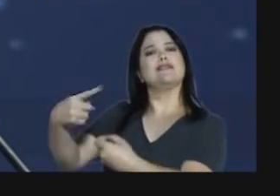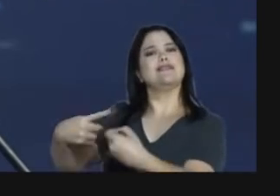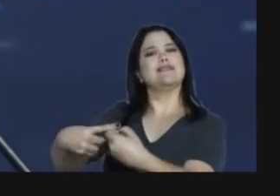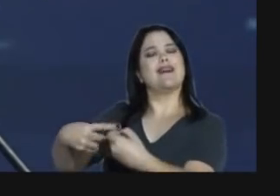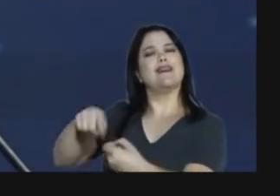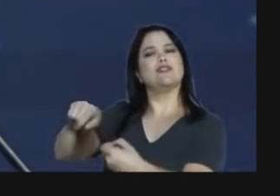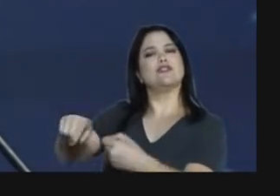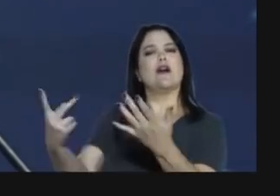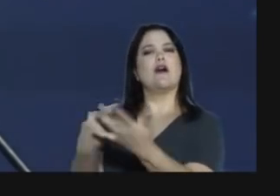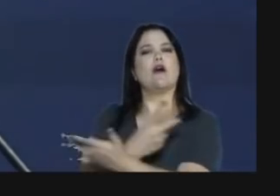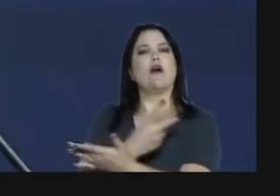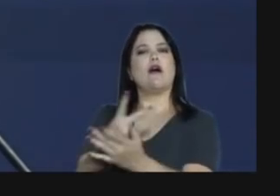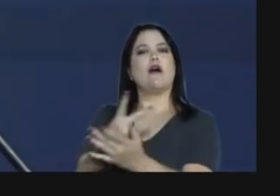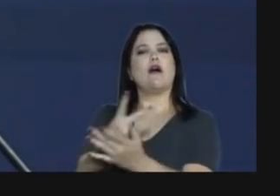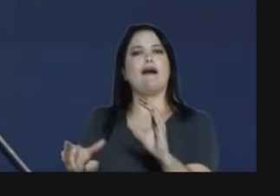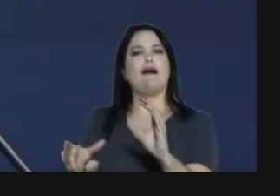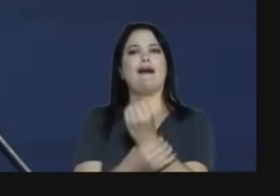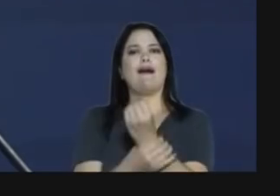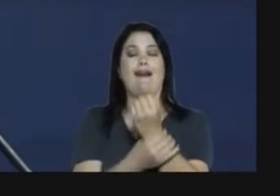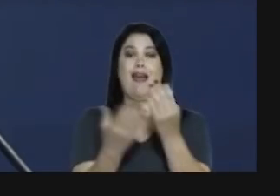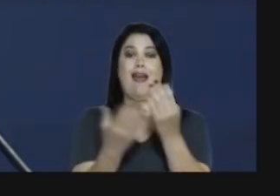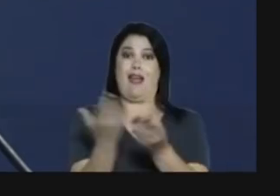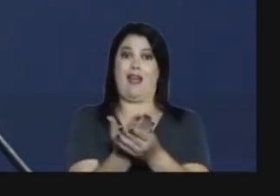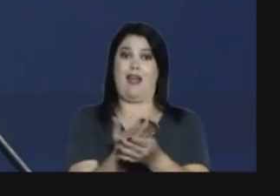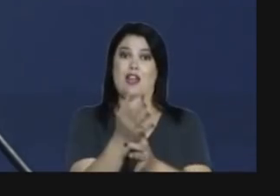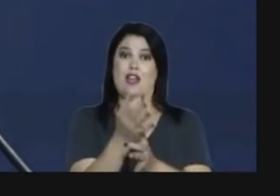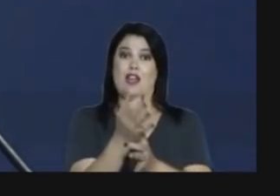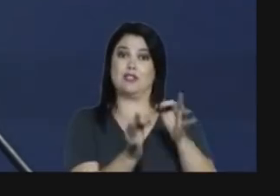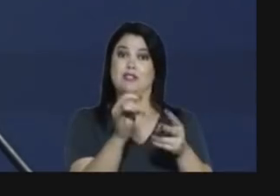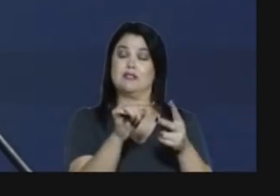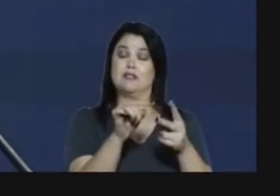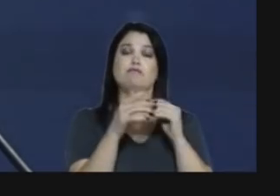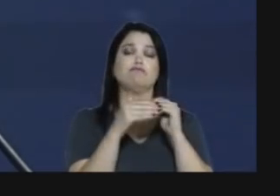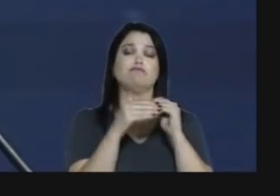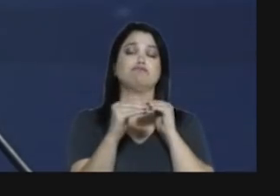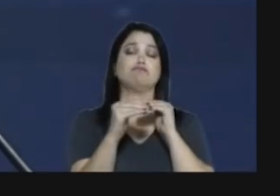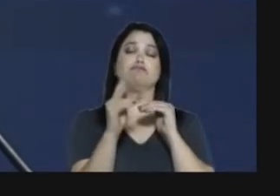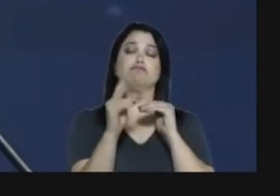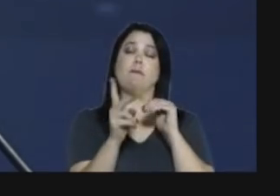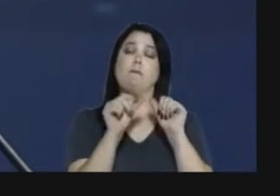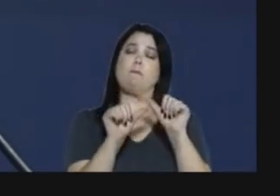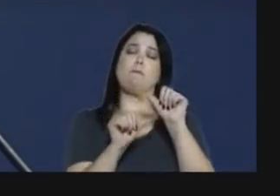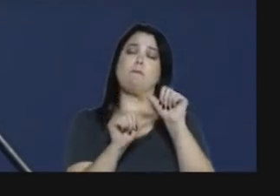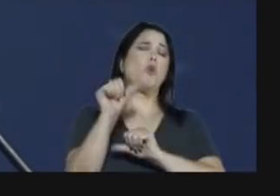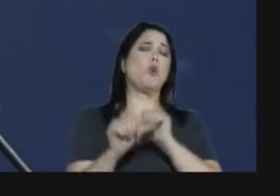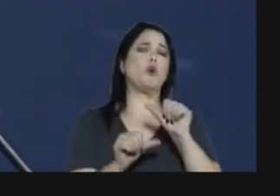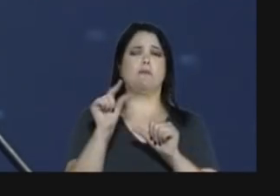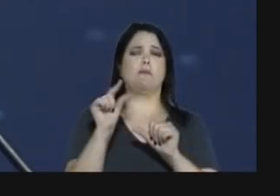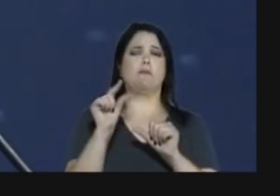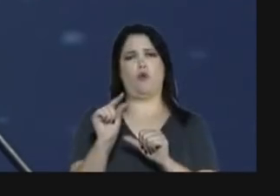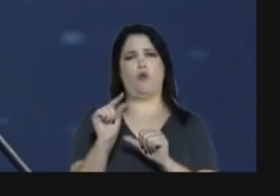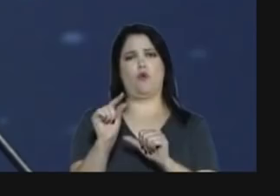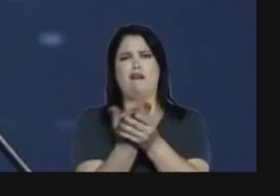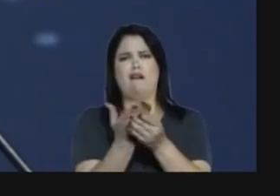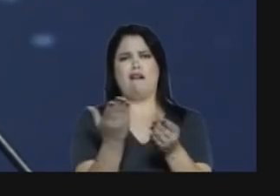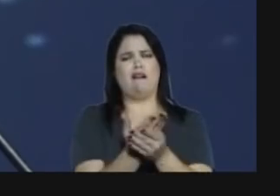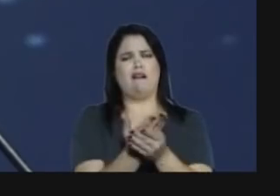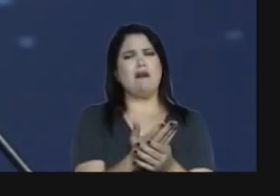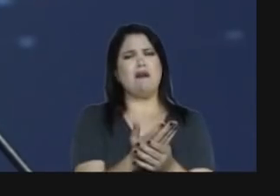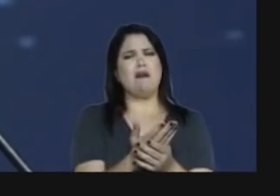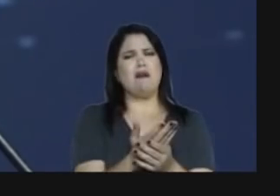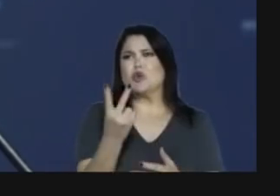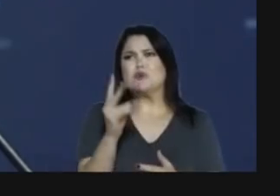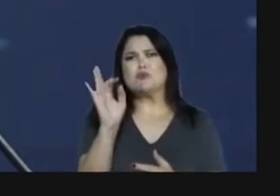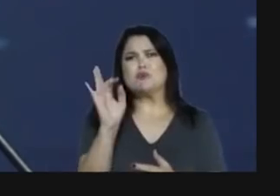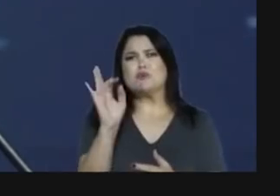cidade e jurisprudência Empresarial ela é estável o nível de litigiosidade é de 1000 de